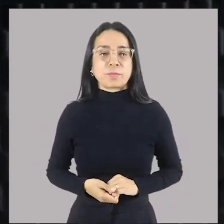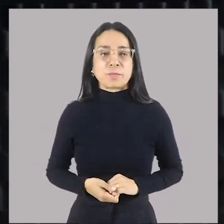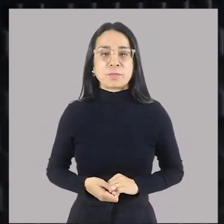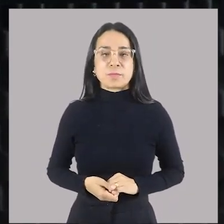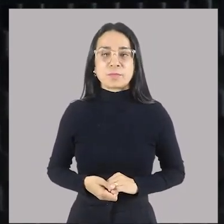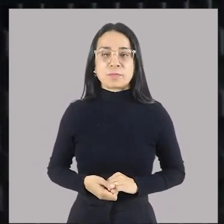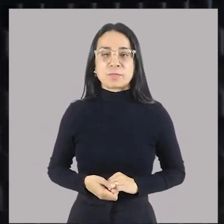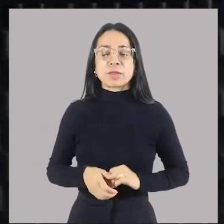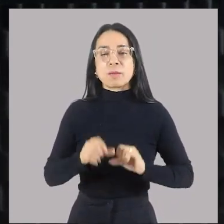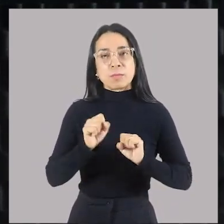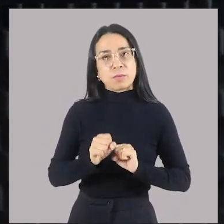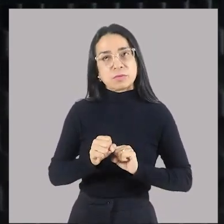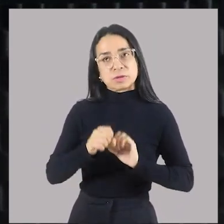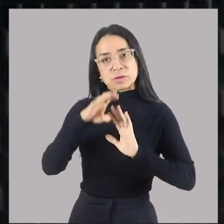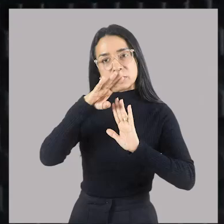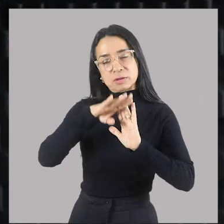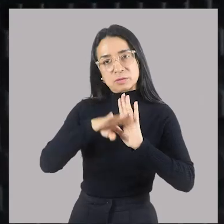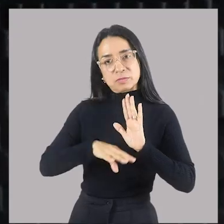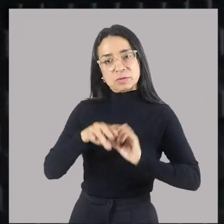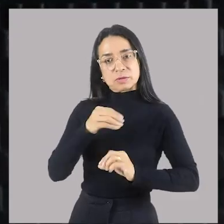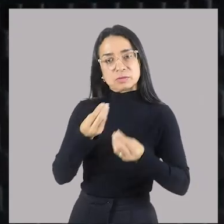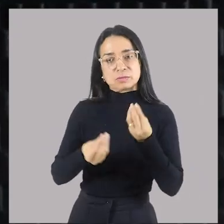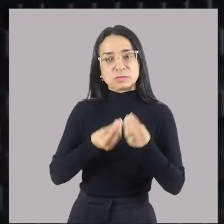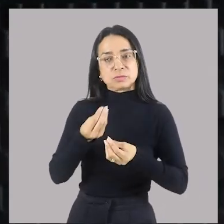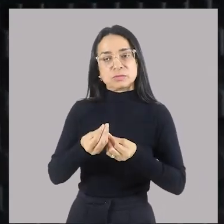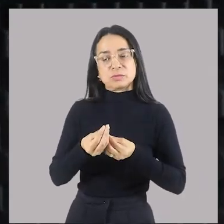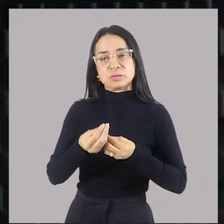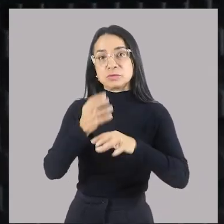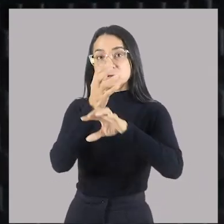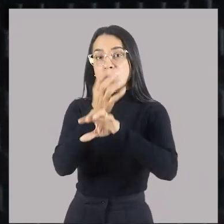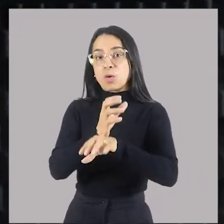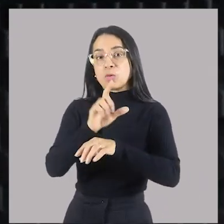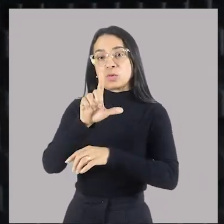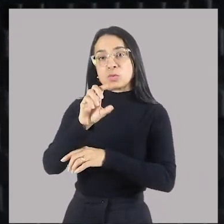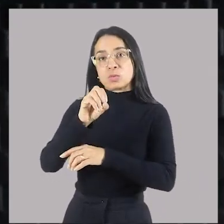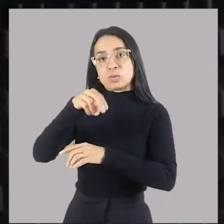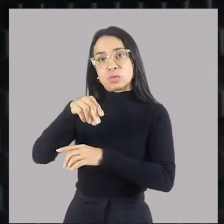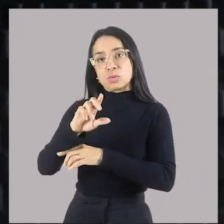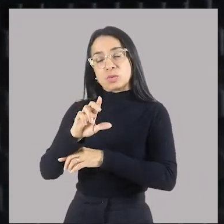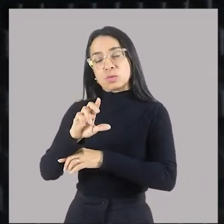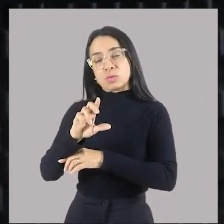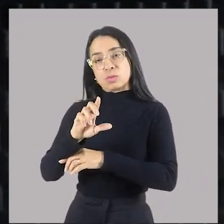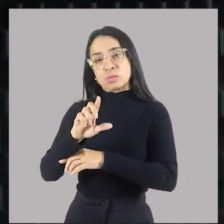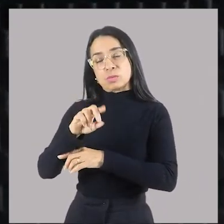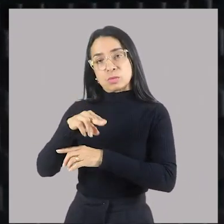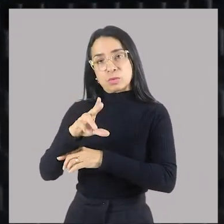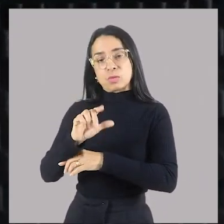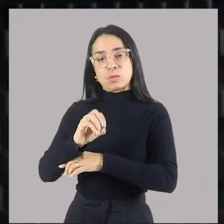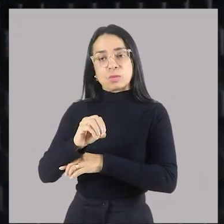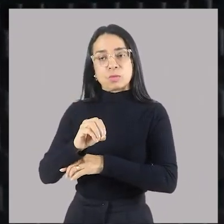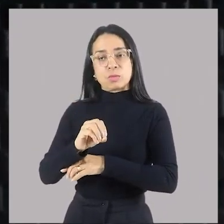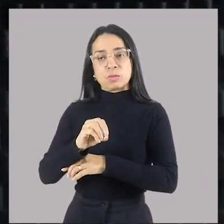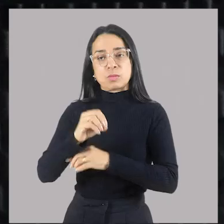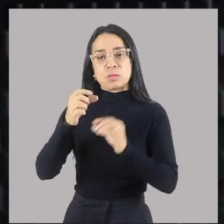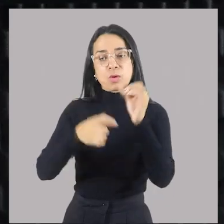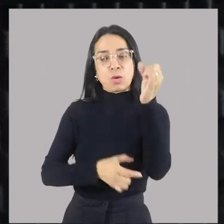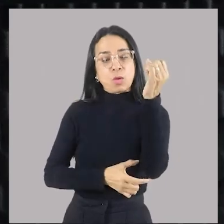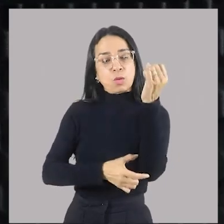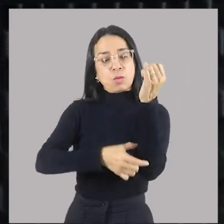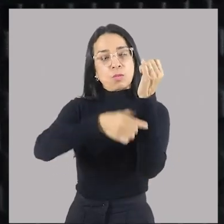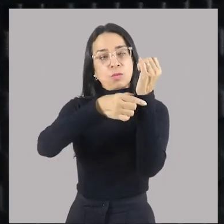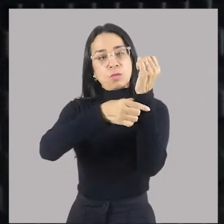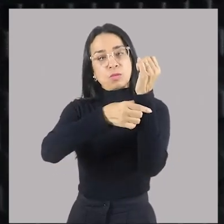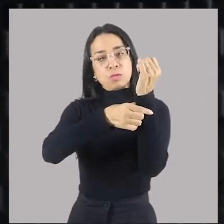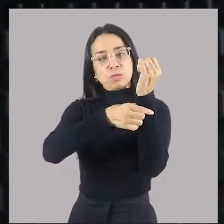ser classificado como osso longo. Como exemplo aqui a gente pode ver o osso do fêmur, onde